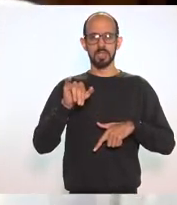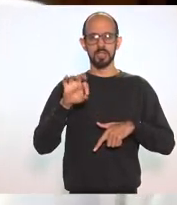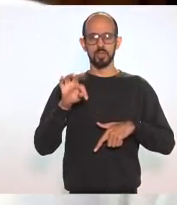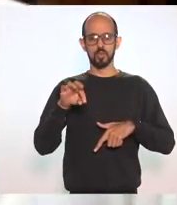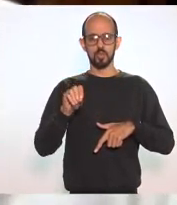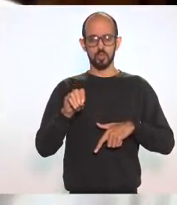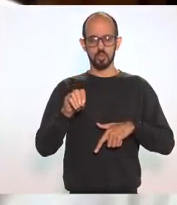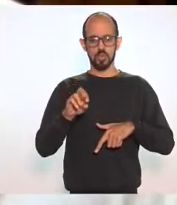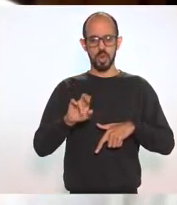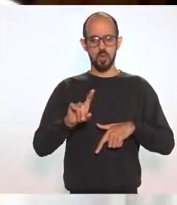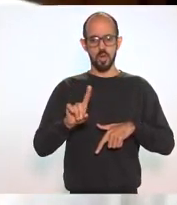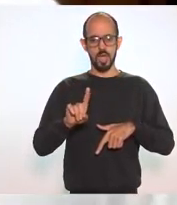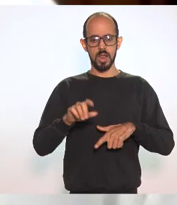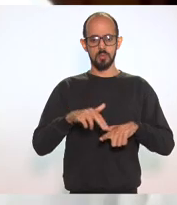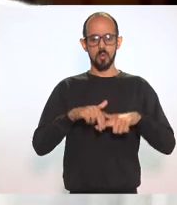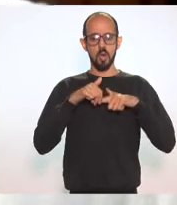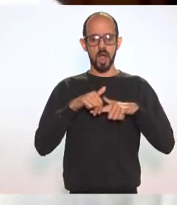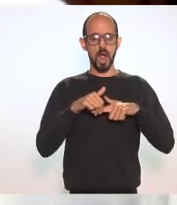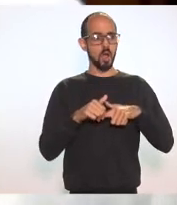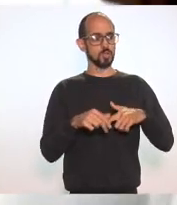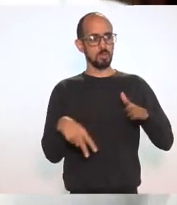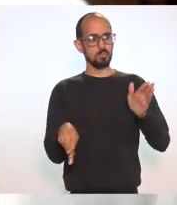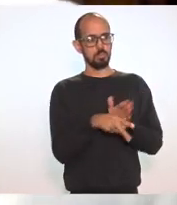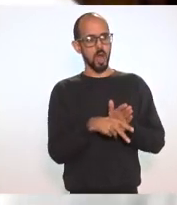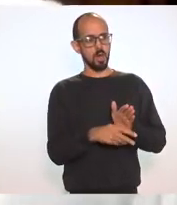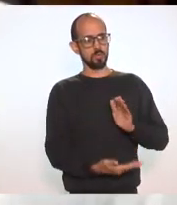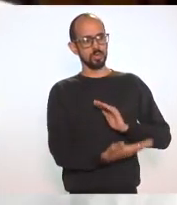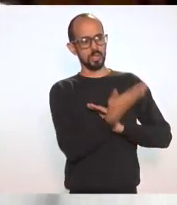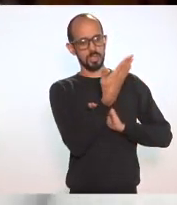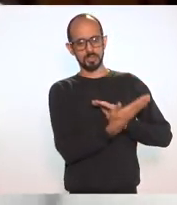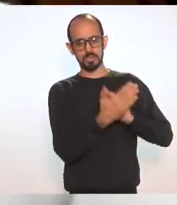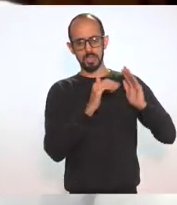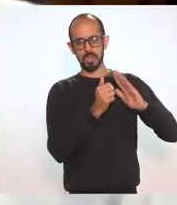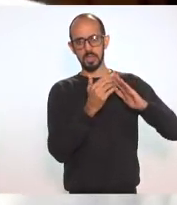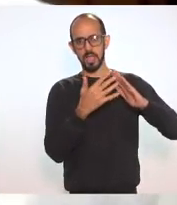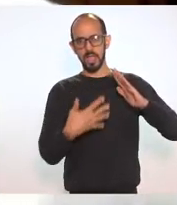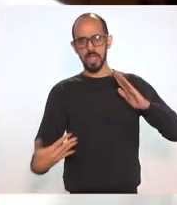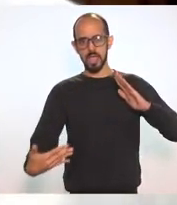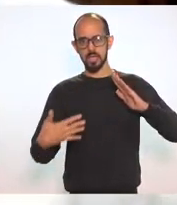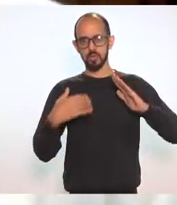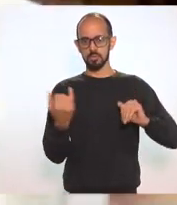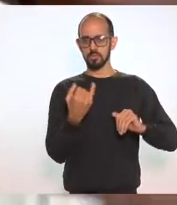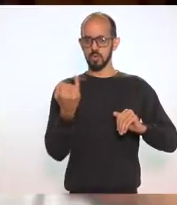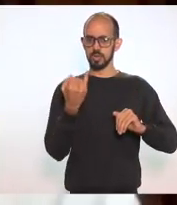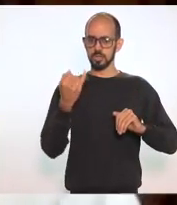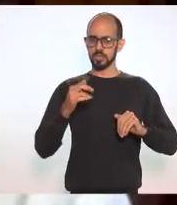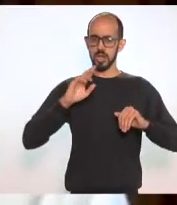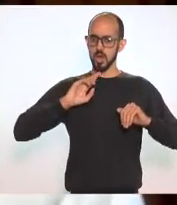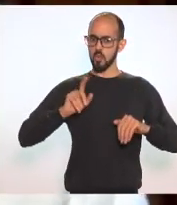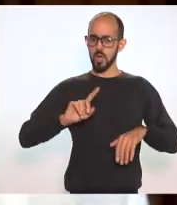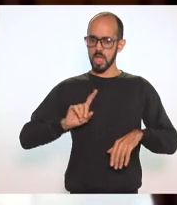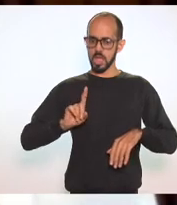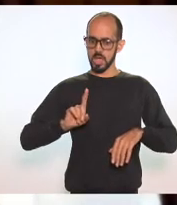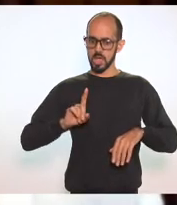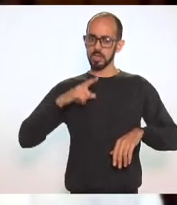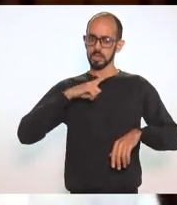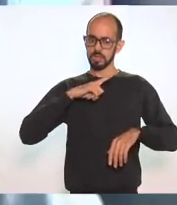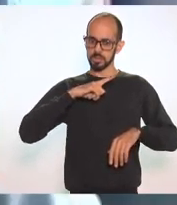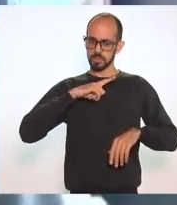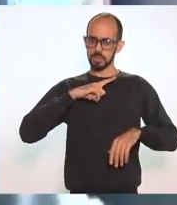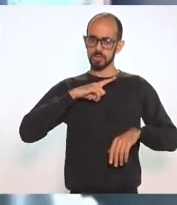era o tombamento deste específico, tão importante terreiro, era porque havia uma